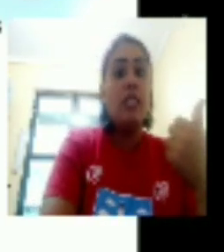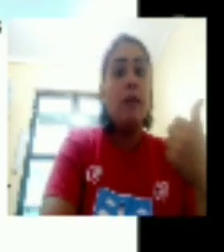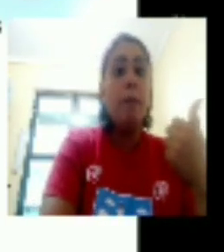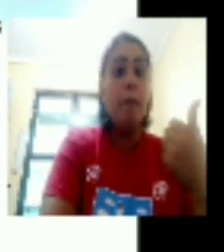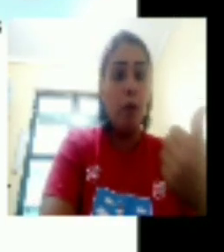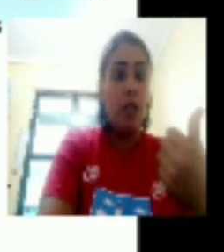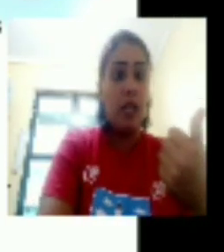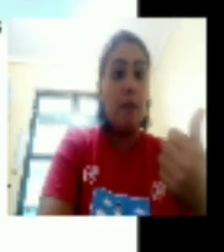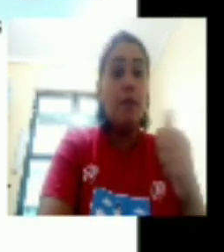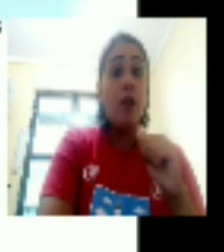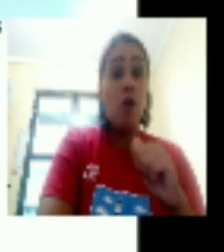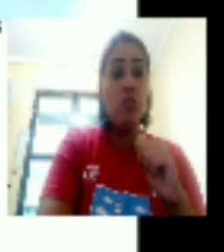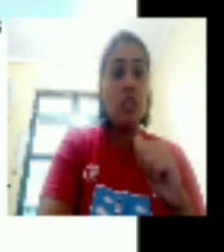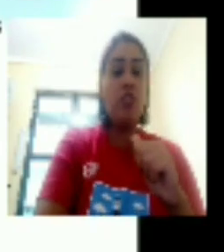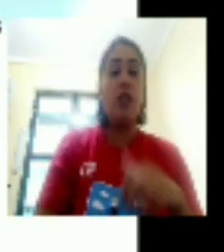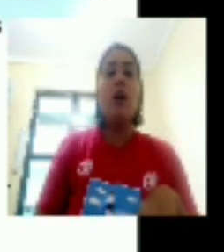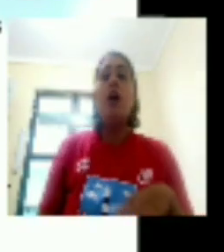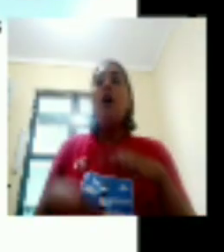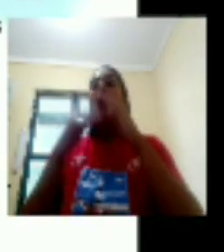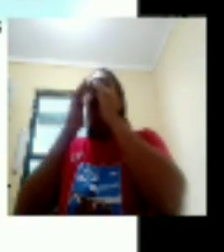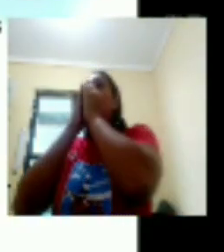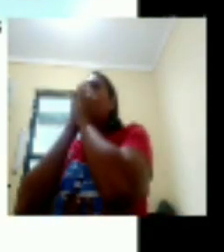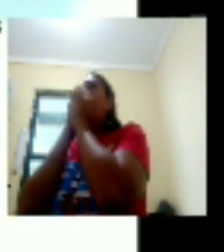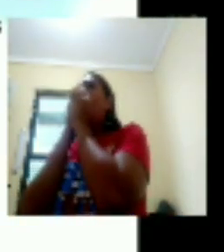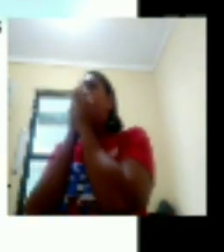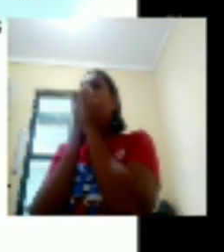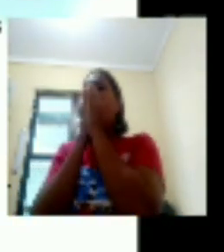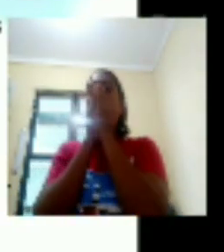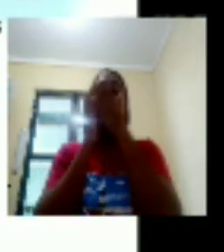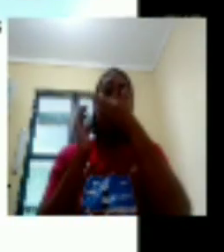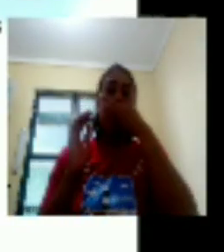conveniados da rede pública. Ou seja,